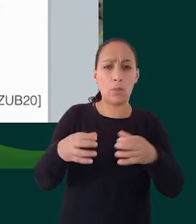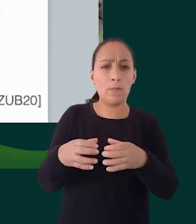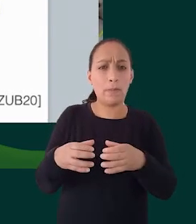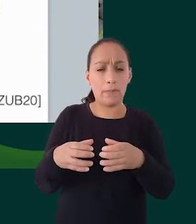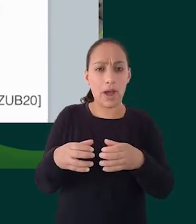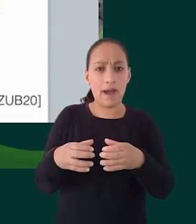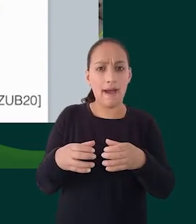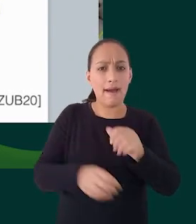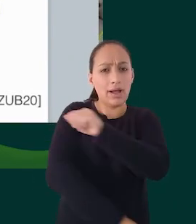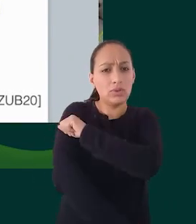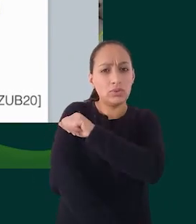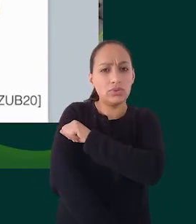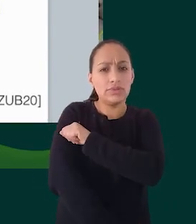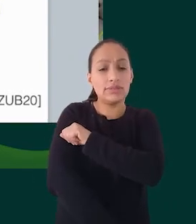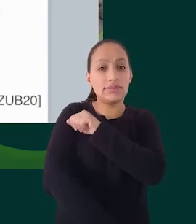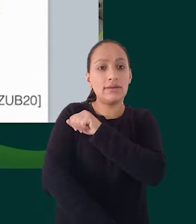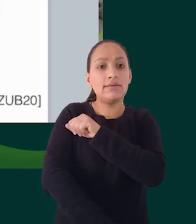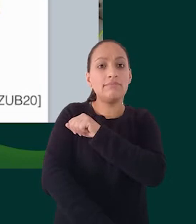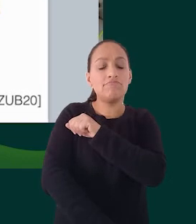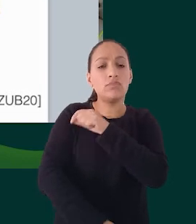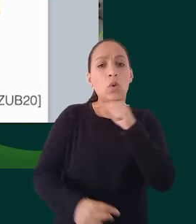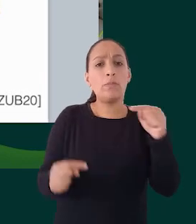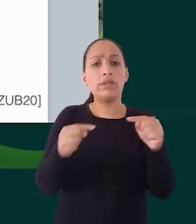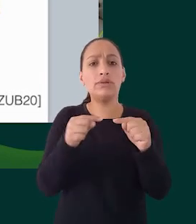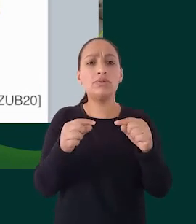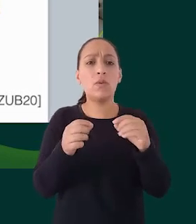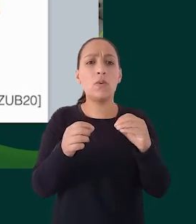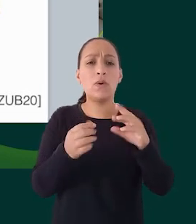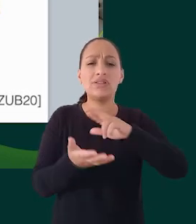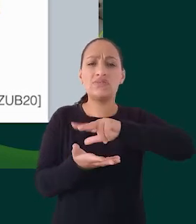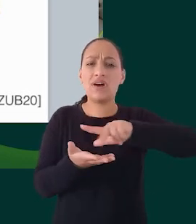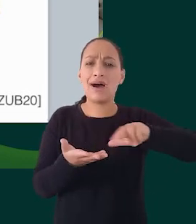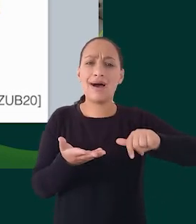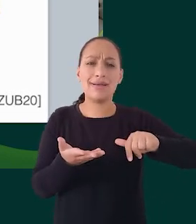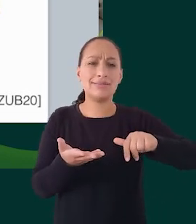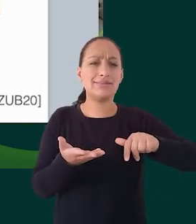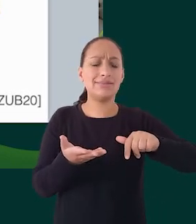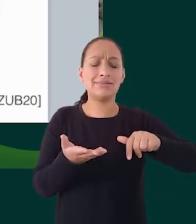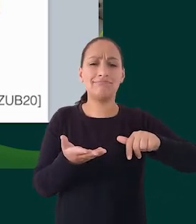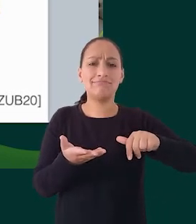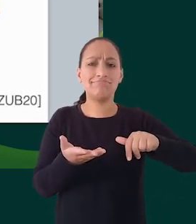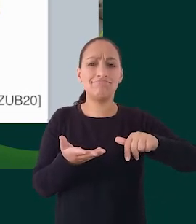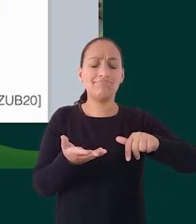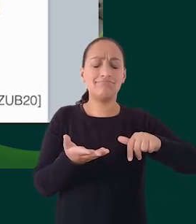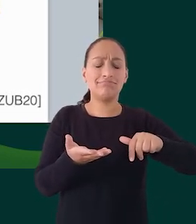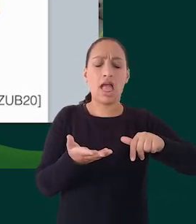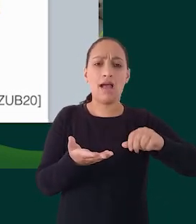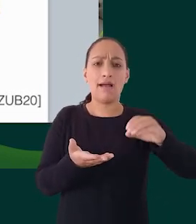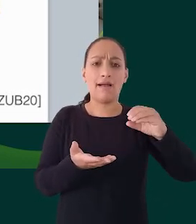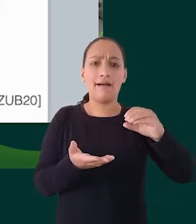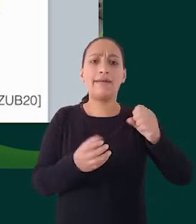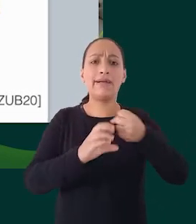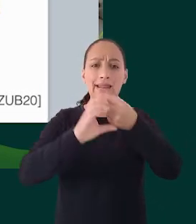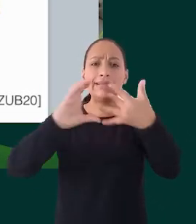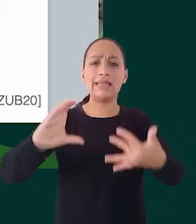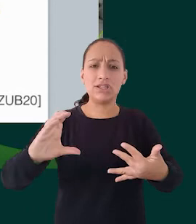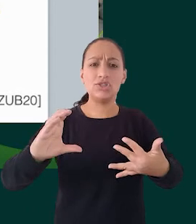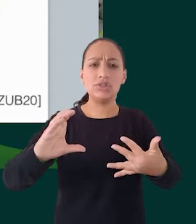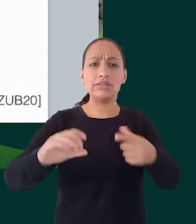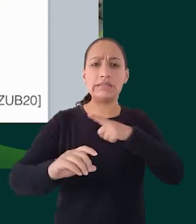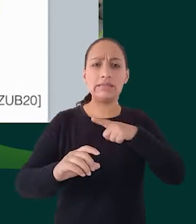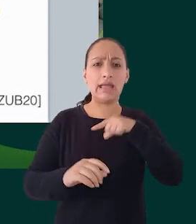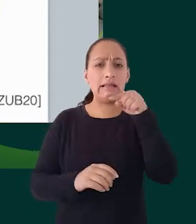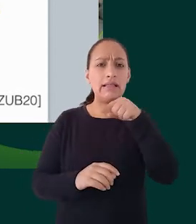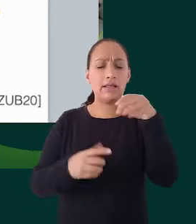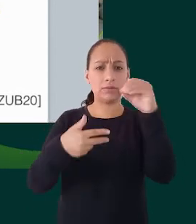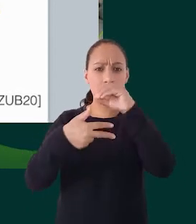agrupar estudantes de acordo com as diversas características que estão lá nessa base de dados do Enem, né? E tentar ter alguns